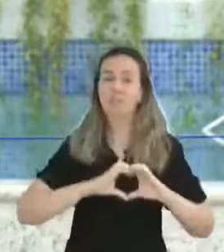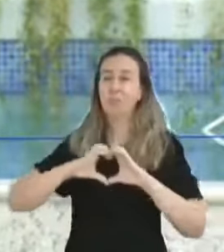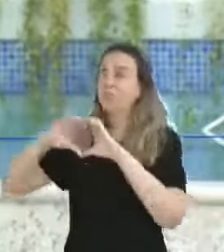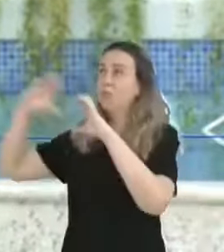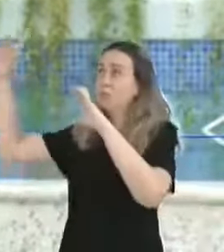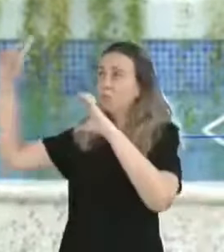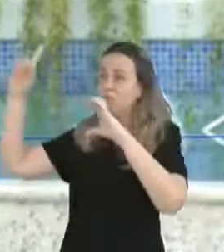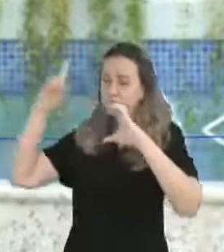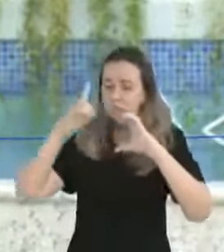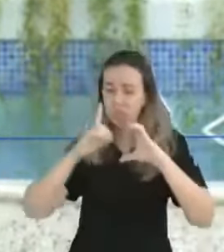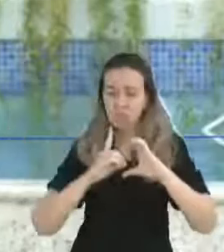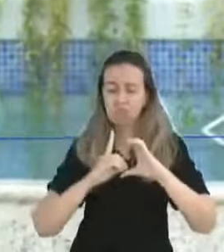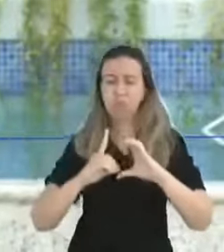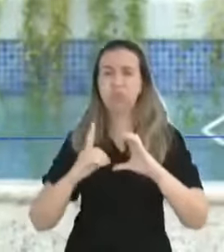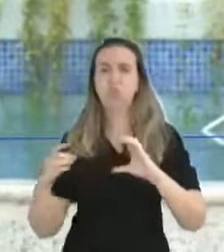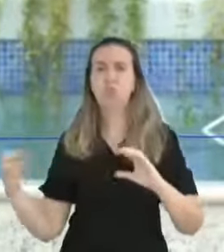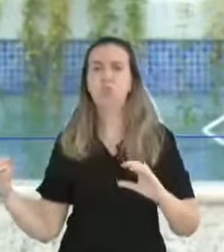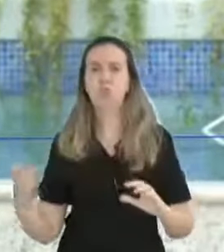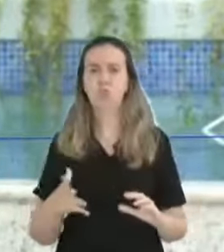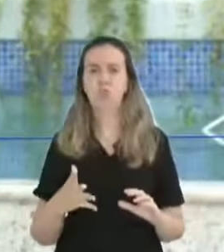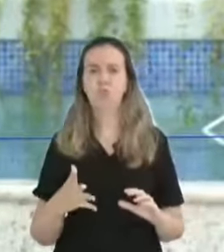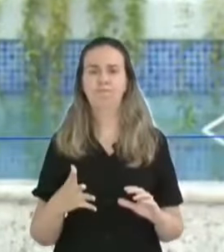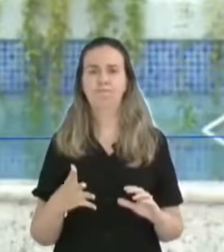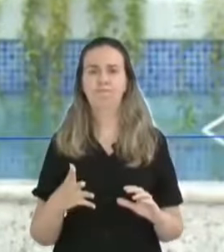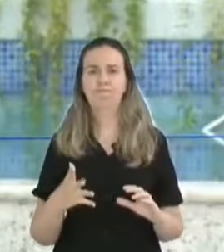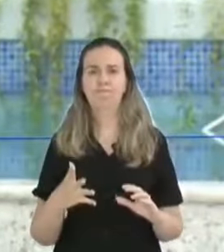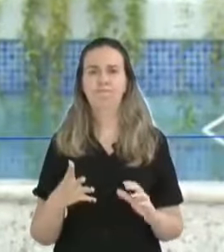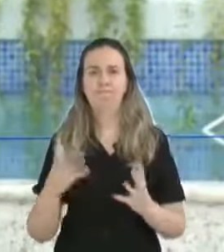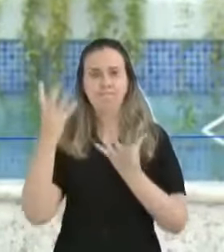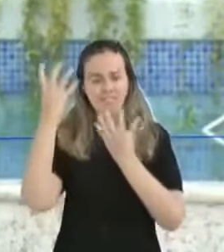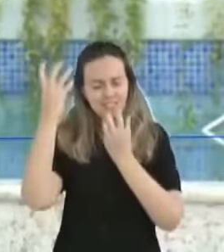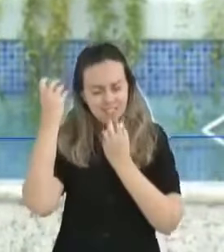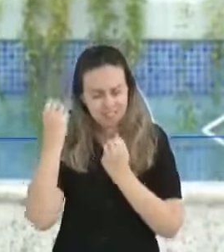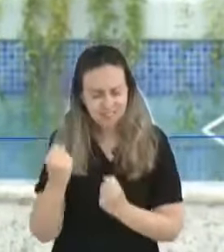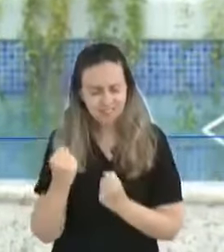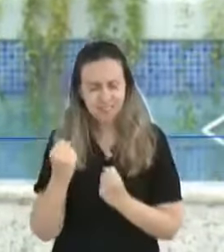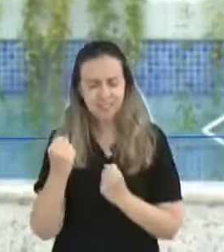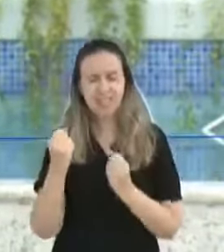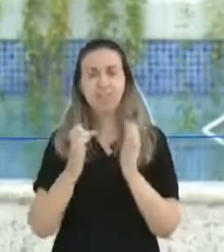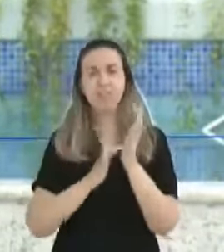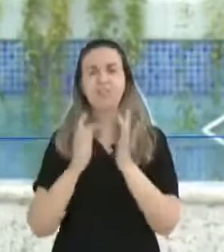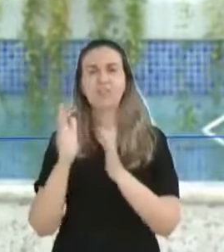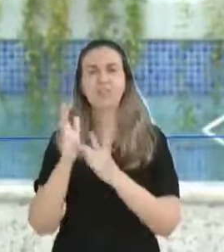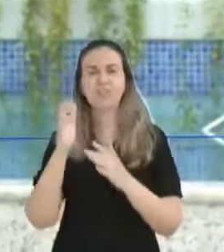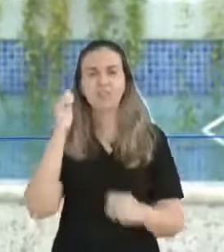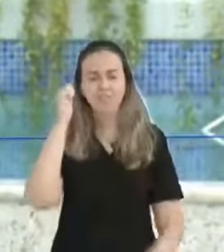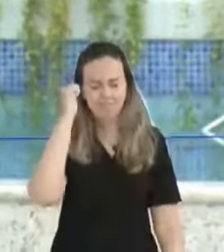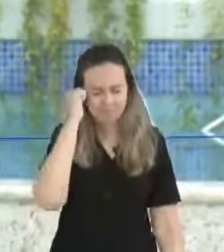ti, Senhor. A primeira coisa que nós estamos precisando é de conversão.